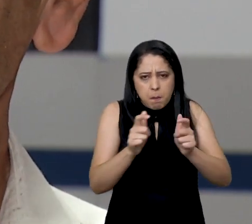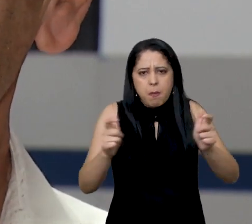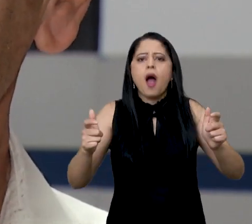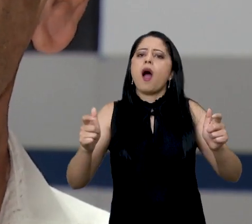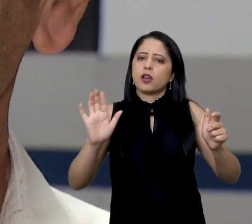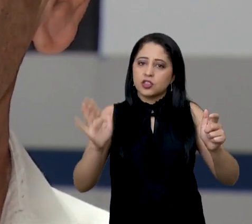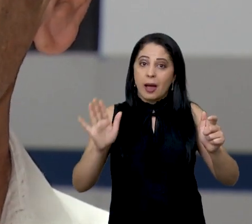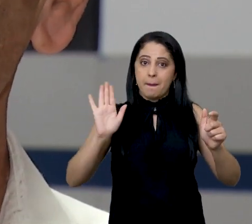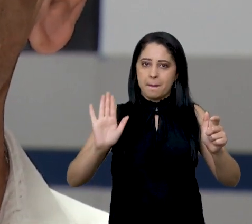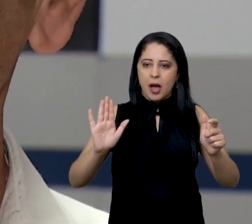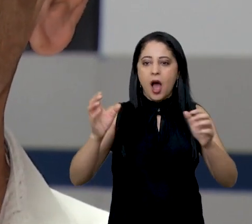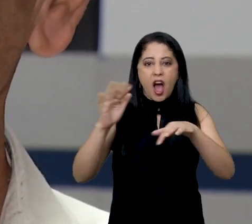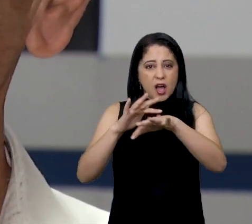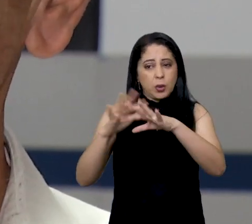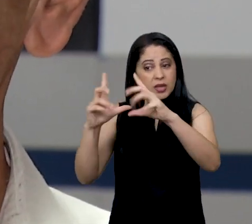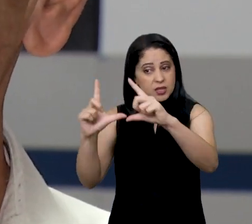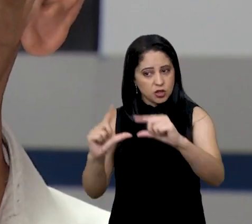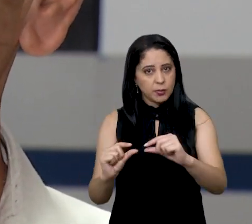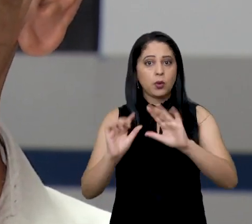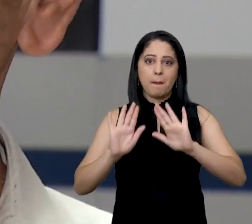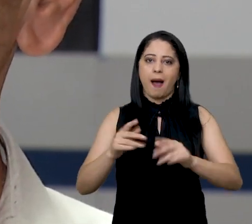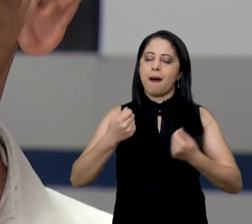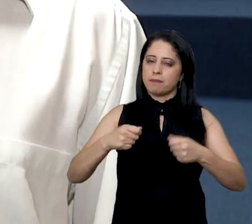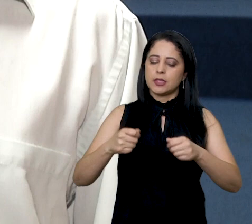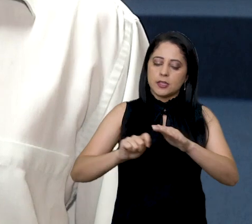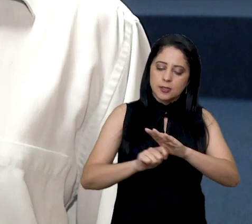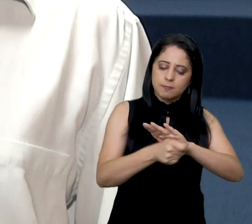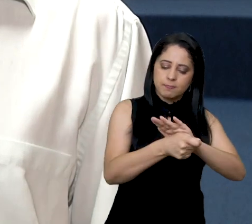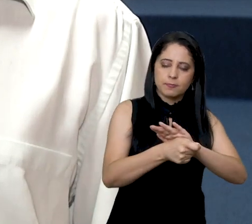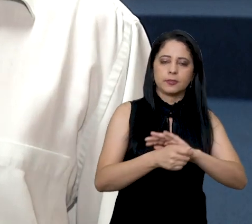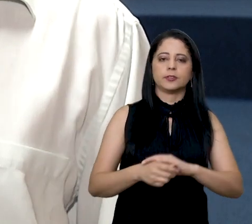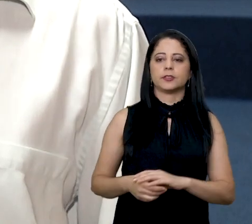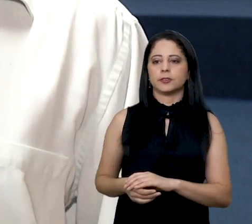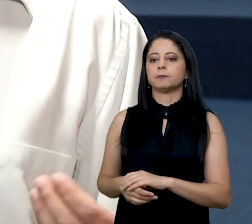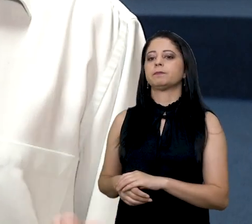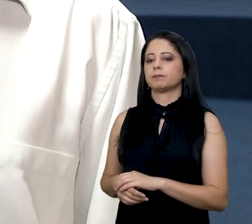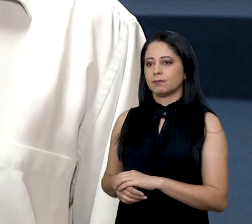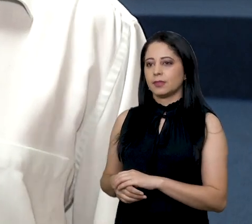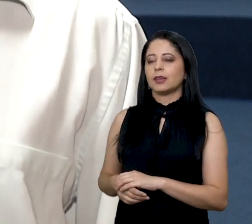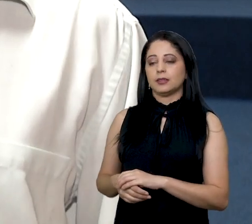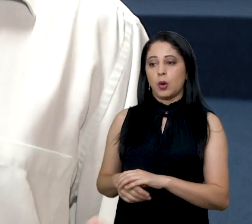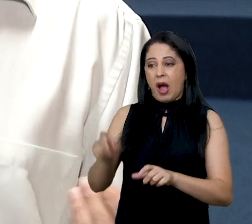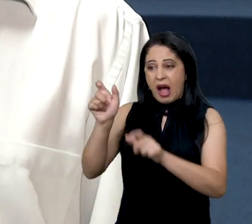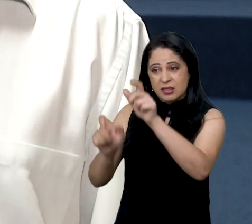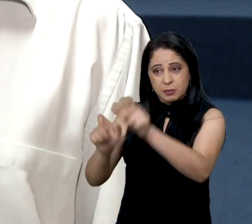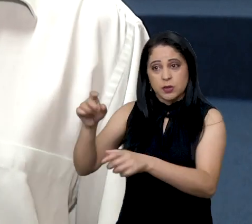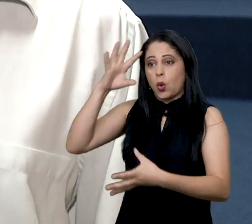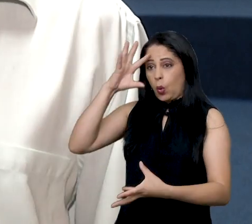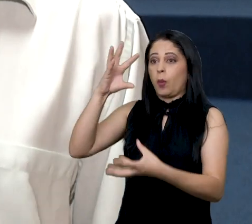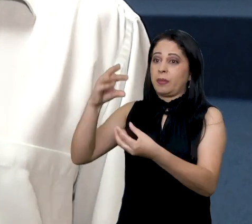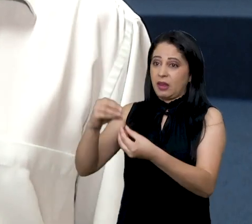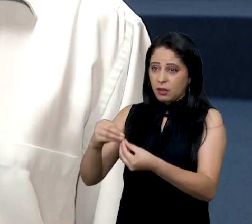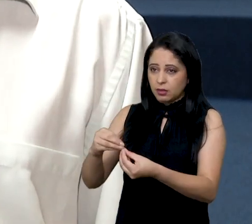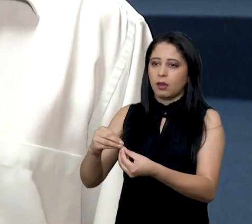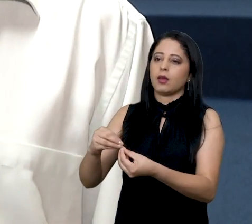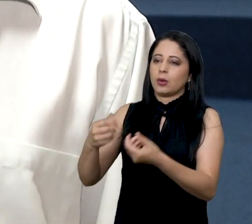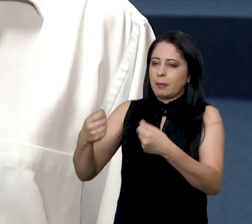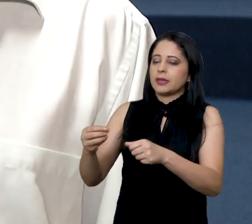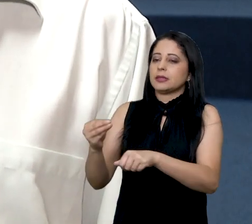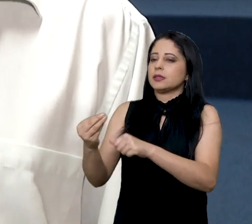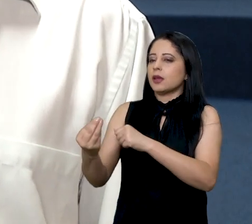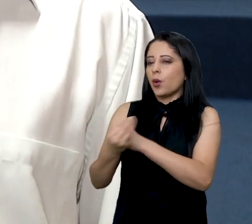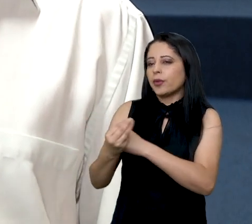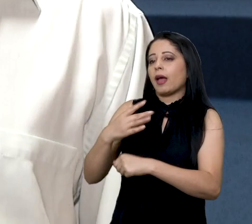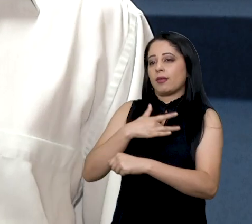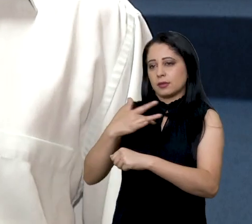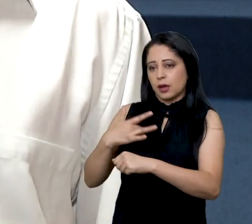os casos da doença na cidade permanecerem baixos. Esse ano, como houve a vacinação e as pessoas acho que entenderam um pouco